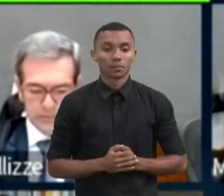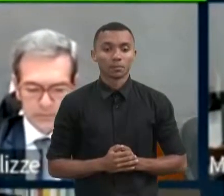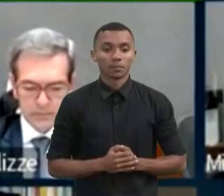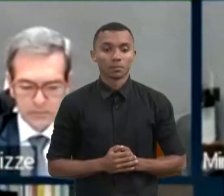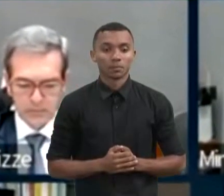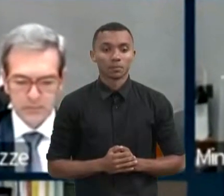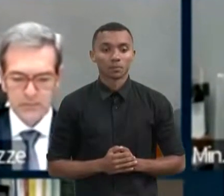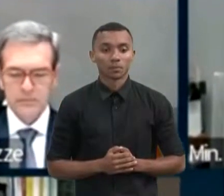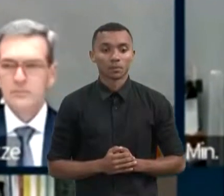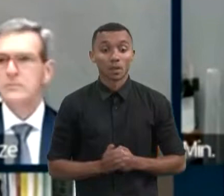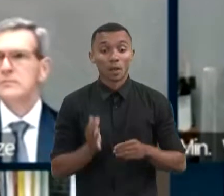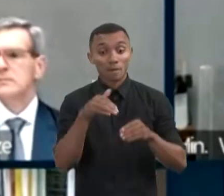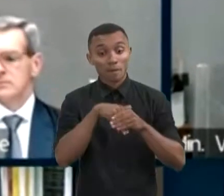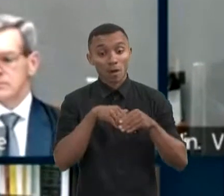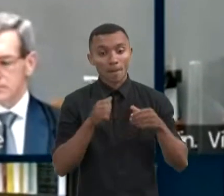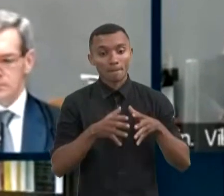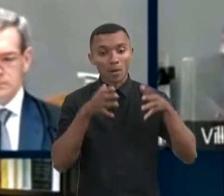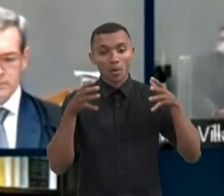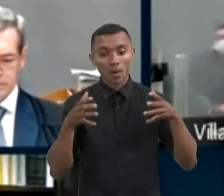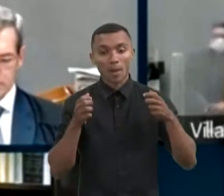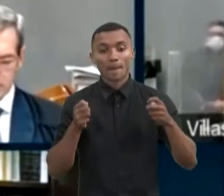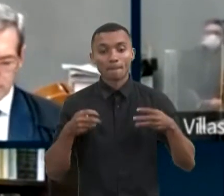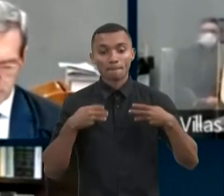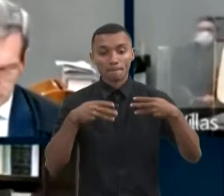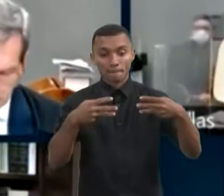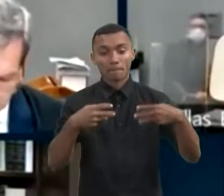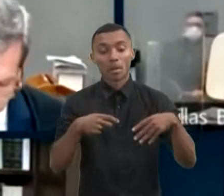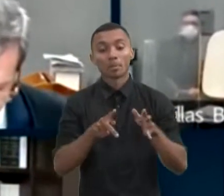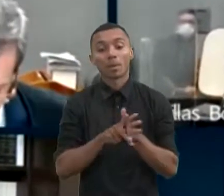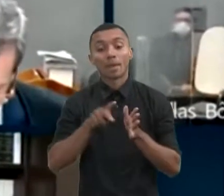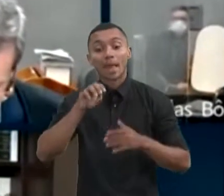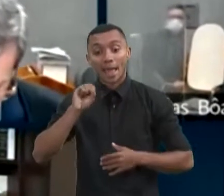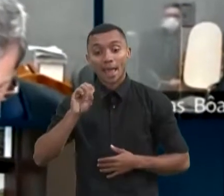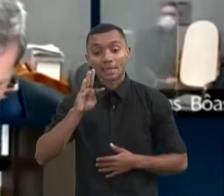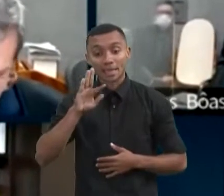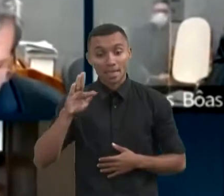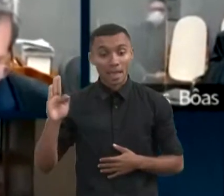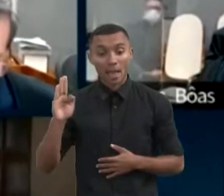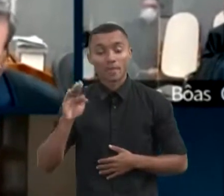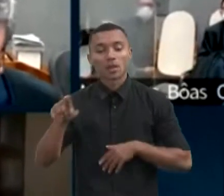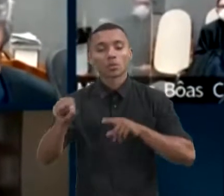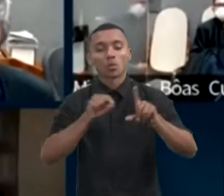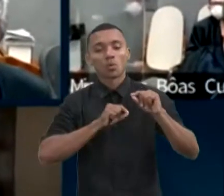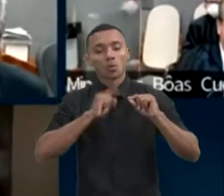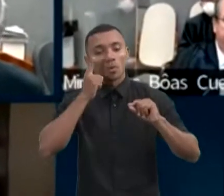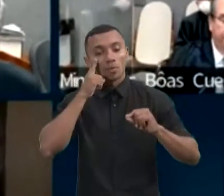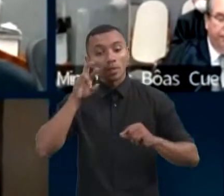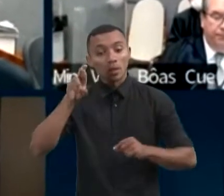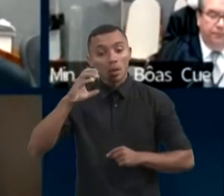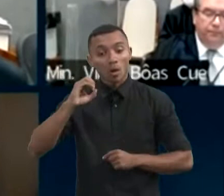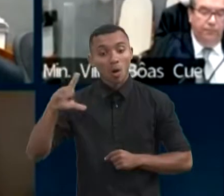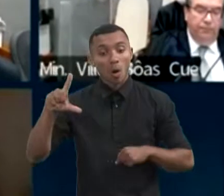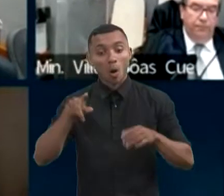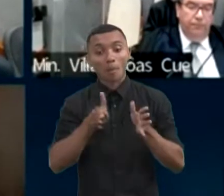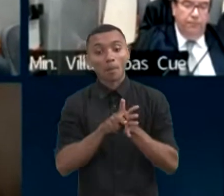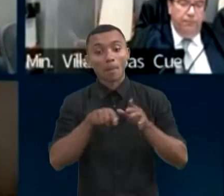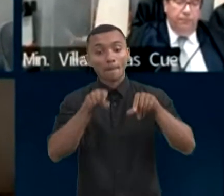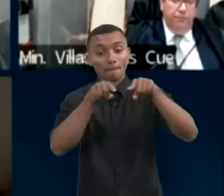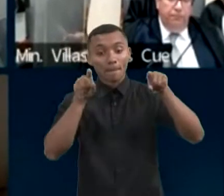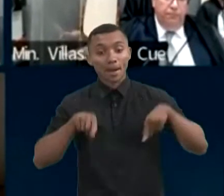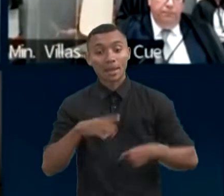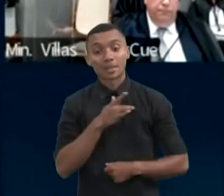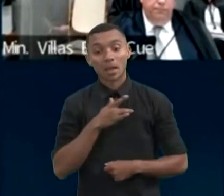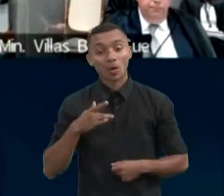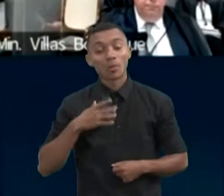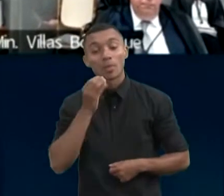Por maioria dos votos, os ministros do Superior Tribunal de Justiça decidiram que o rol de cobertura dos planos de saúde